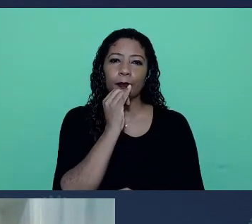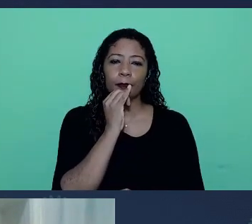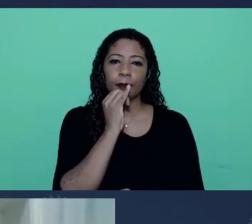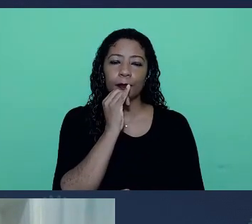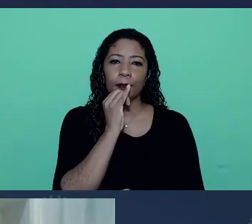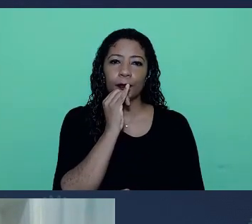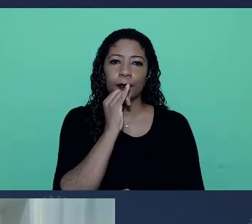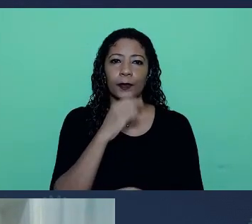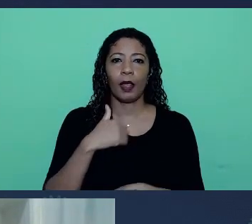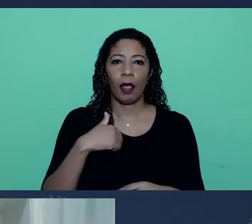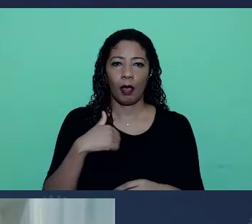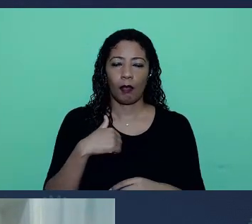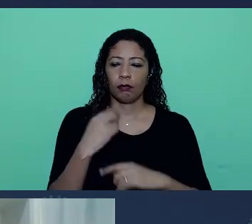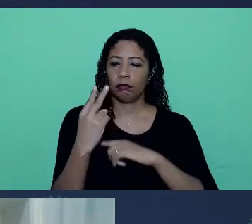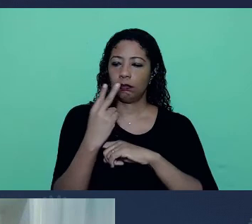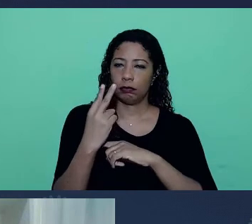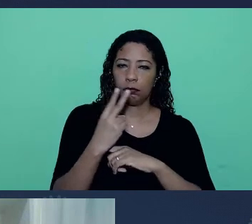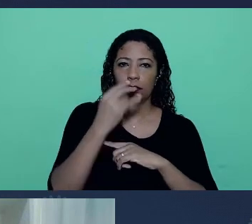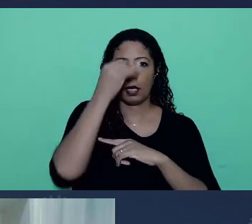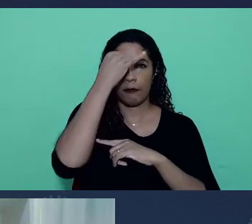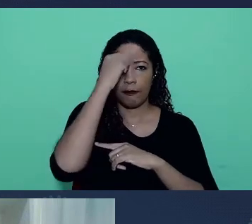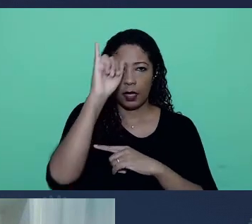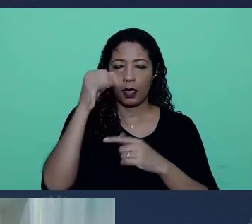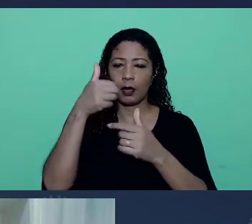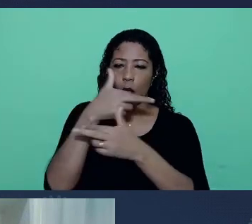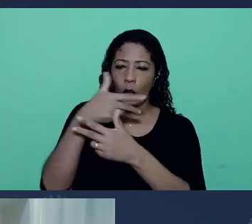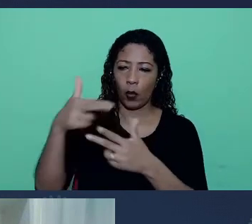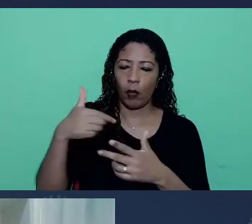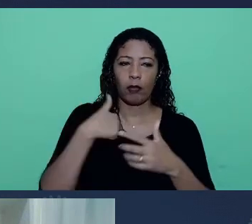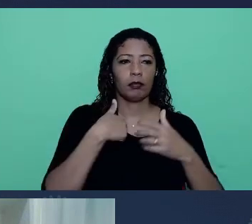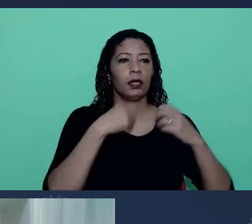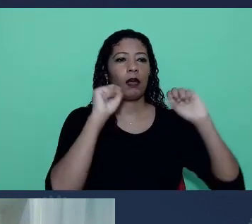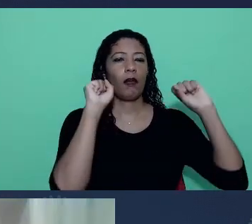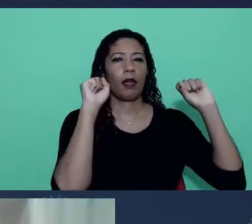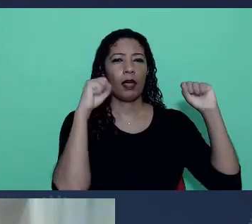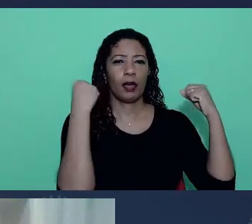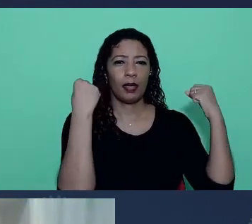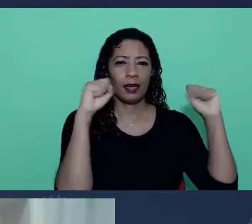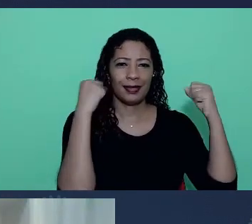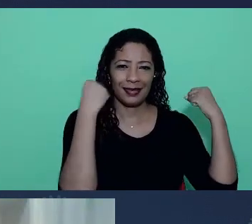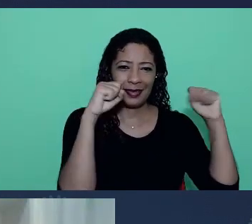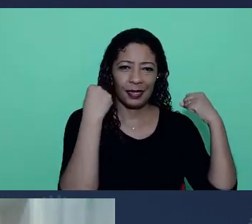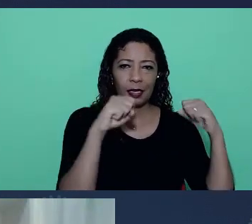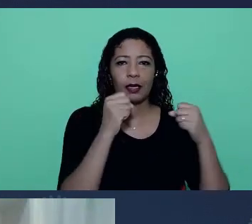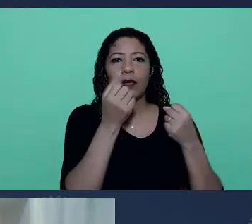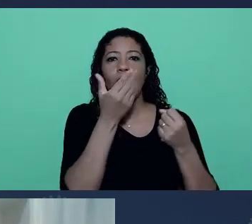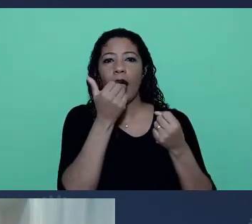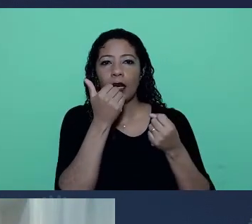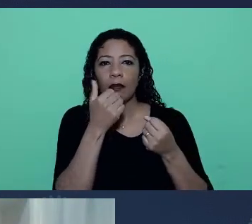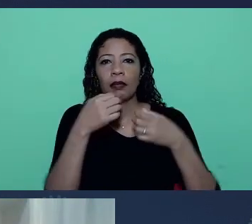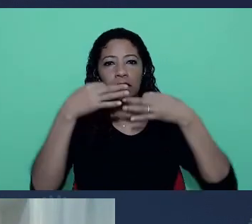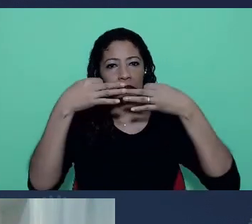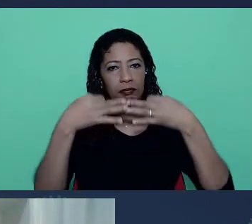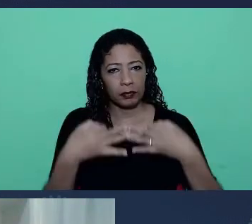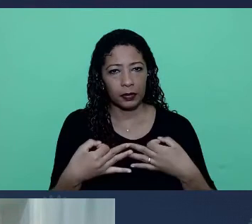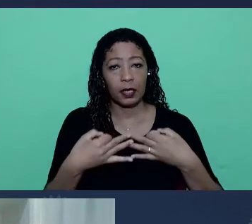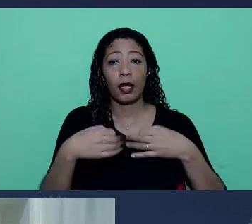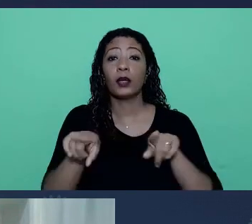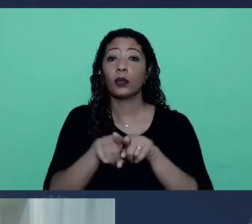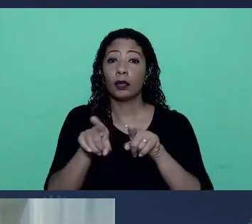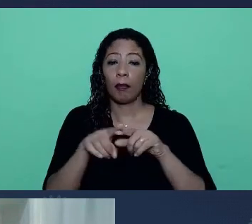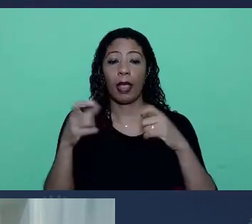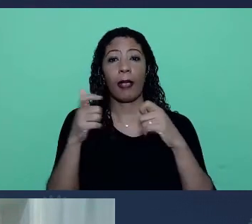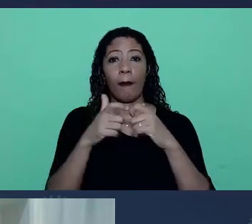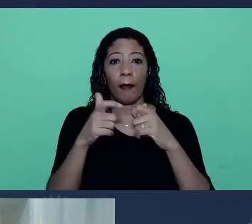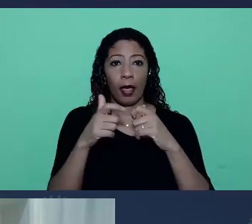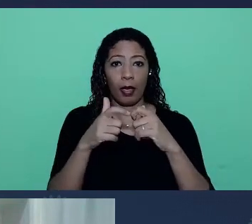as medidas de prevenção, se eu faço exercício físico, uma boa alimentação e uso corretamente a prescrição médica, né,